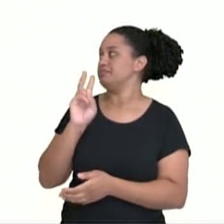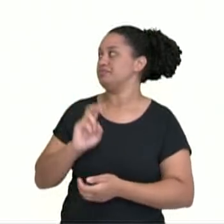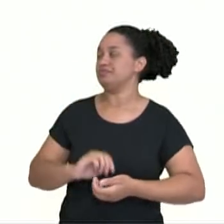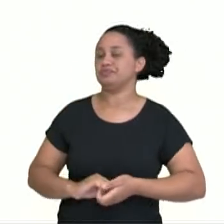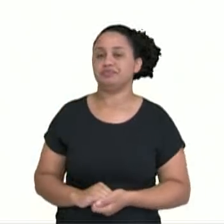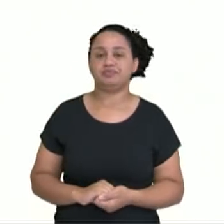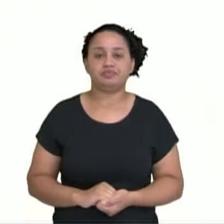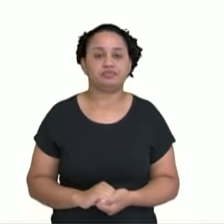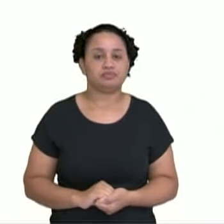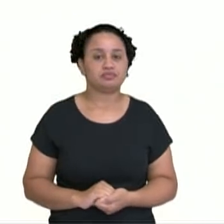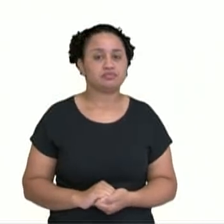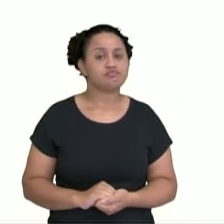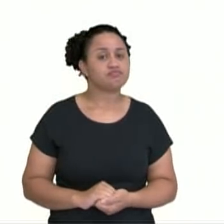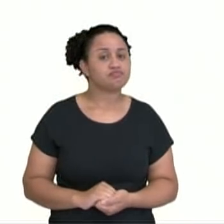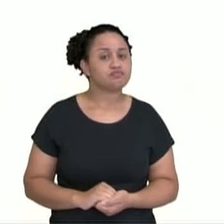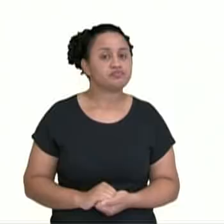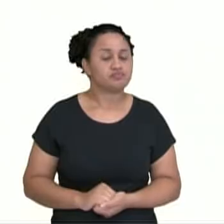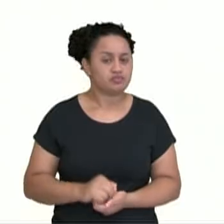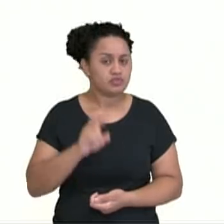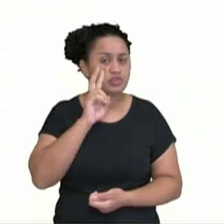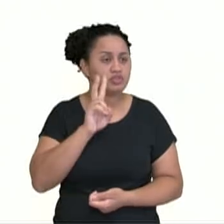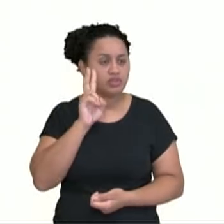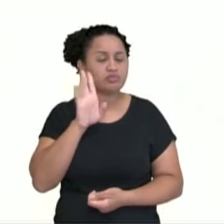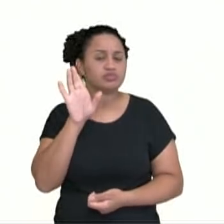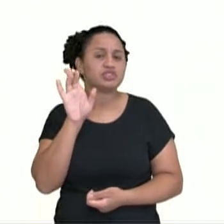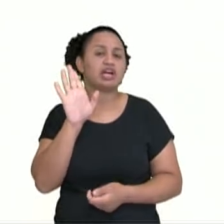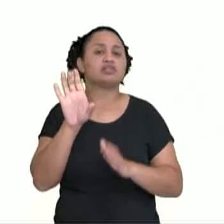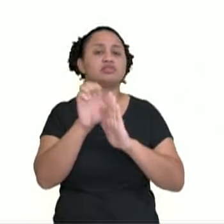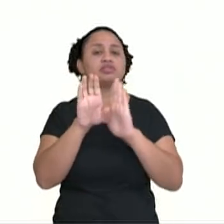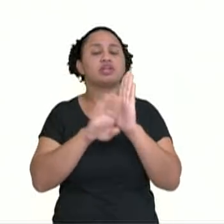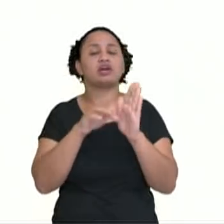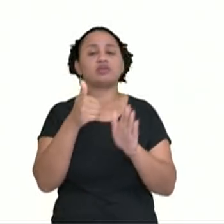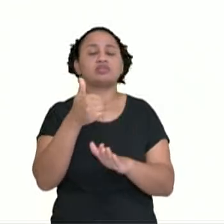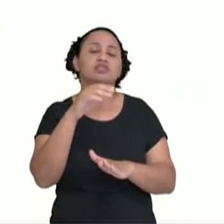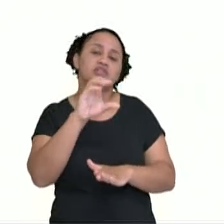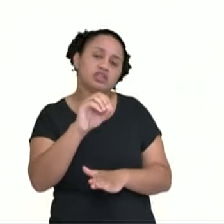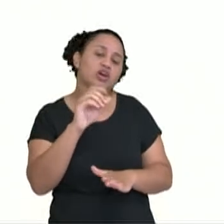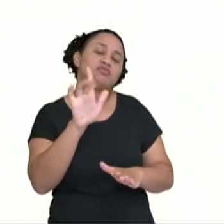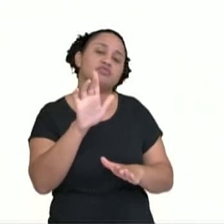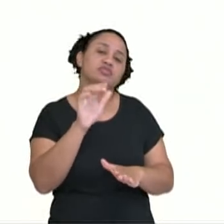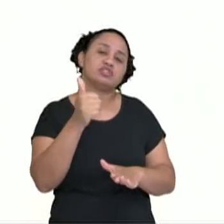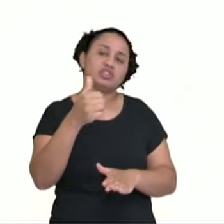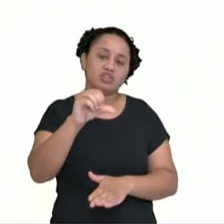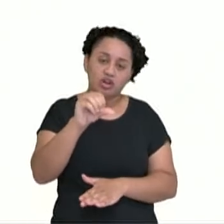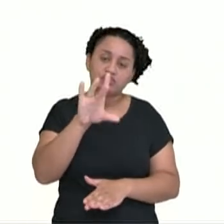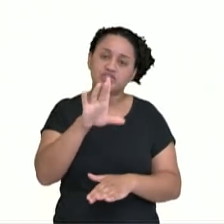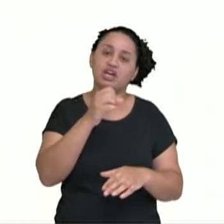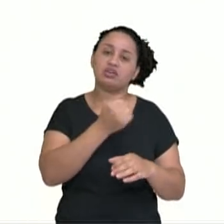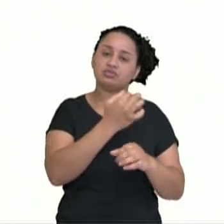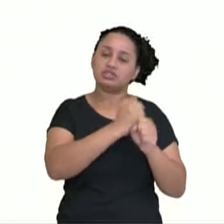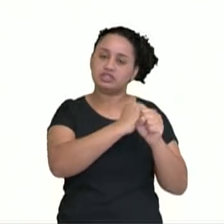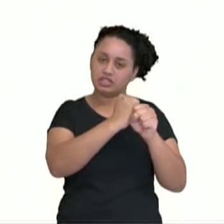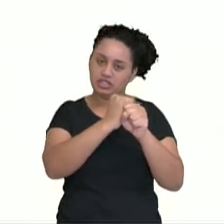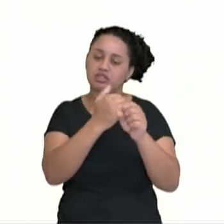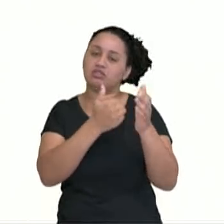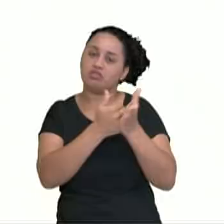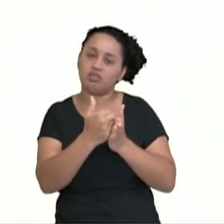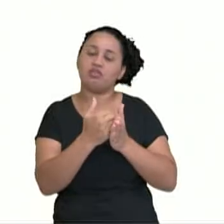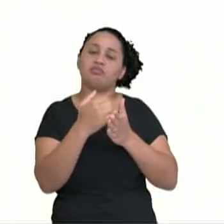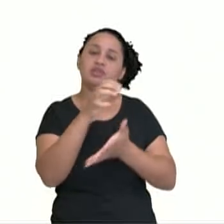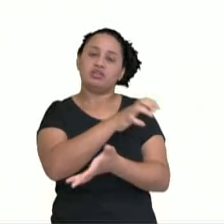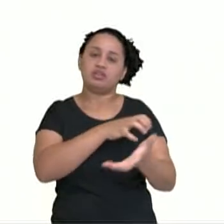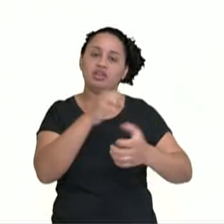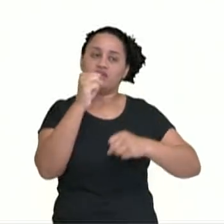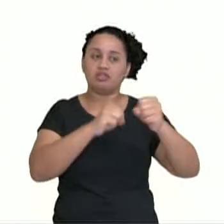fábrica do século XIX, já havia se passado ali algumas décadas após o início da primeira Revolução Industrial,